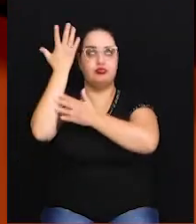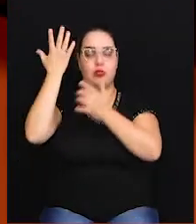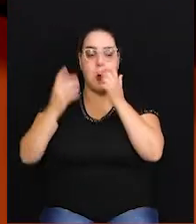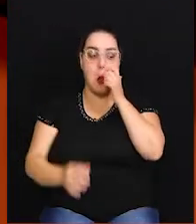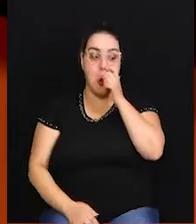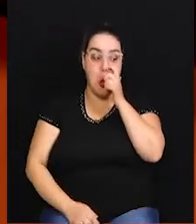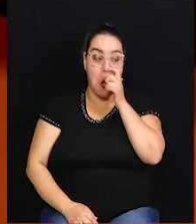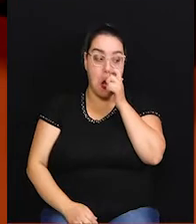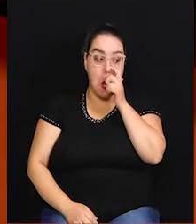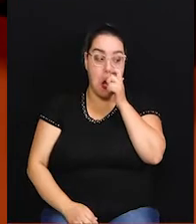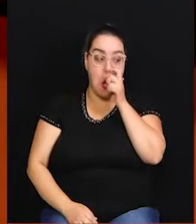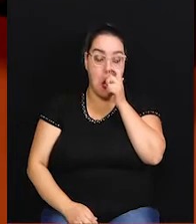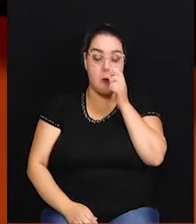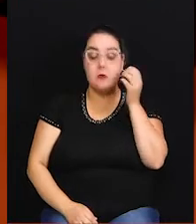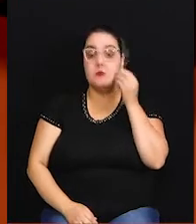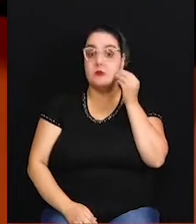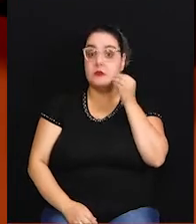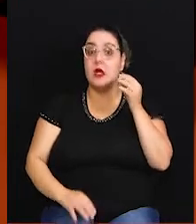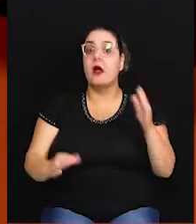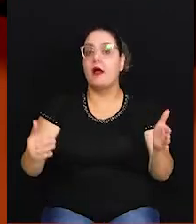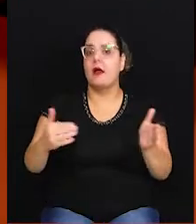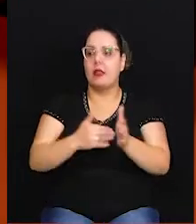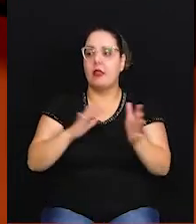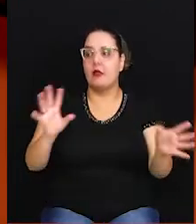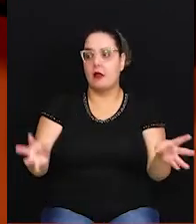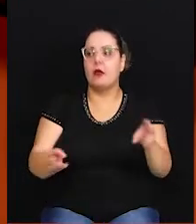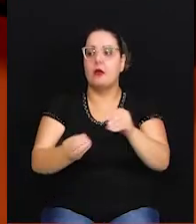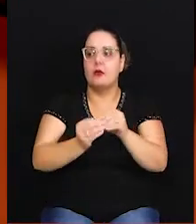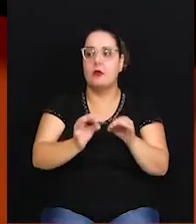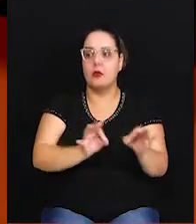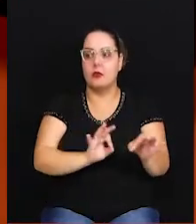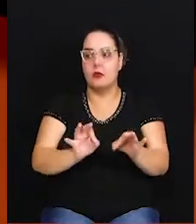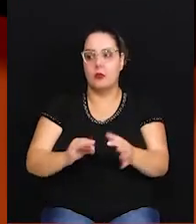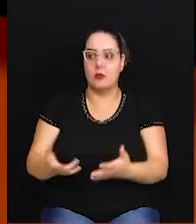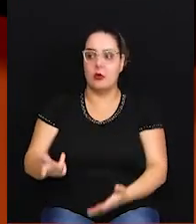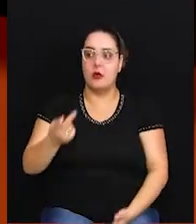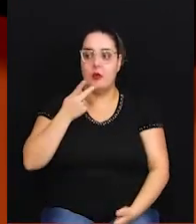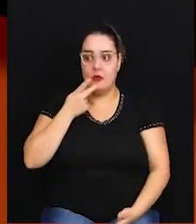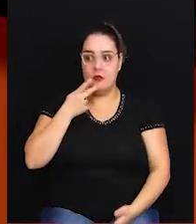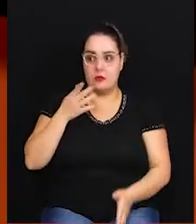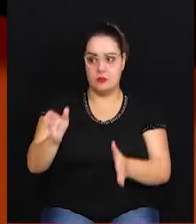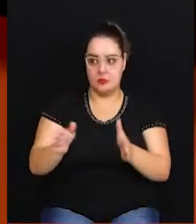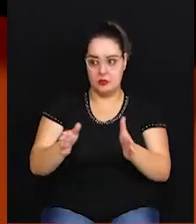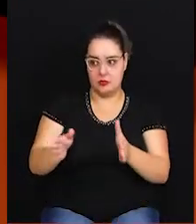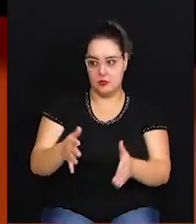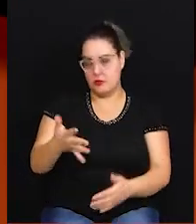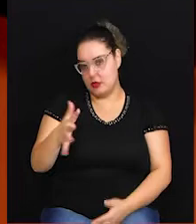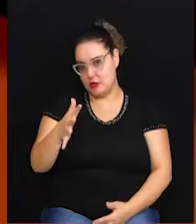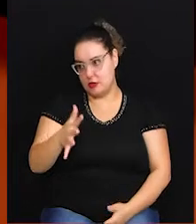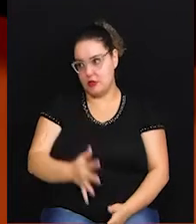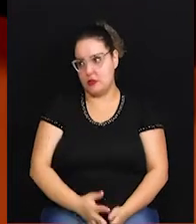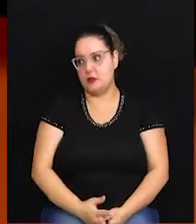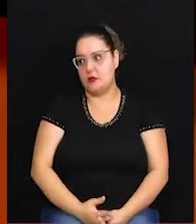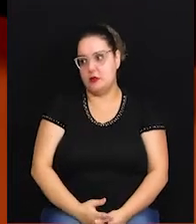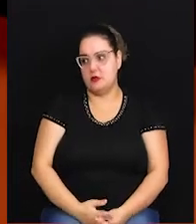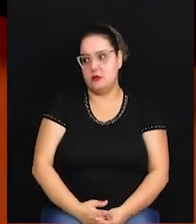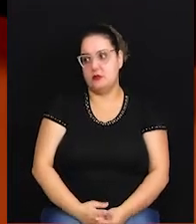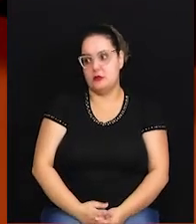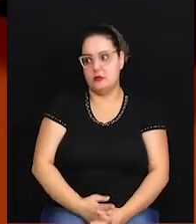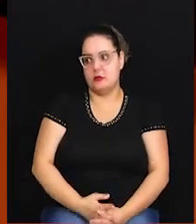fazer isso, vamos experimentar até a conclusão do projeto. A gente está falando de um período de tempo de quanto, mais ou